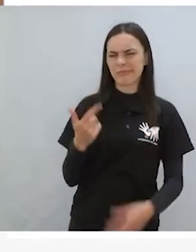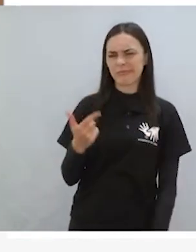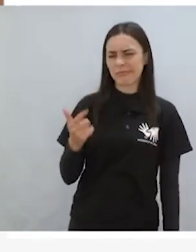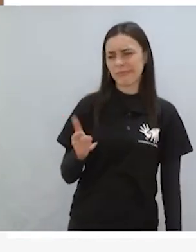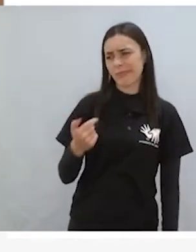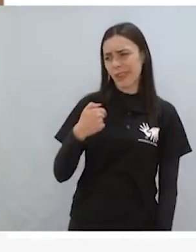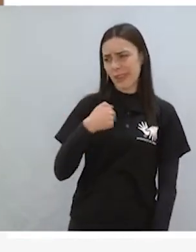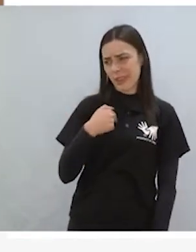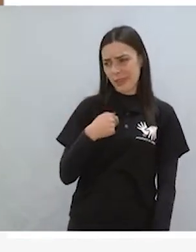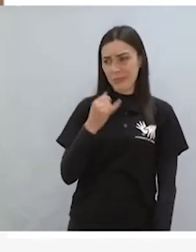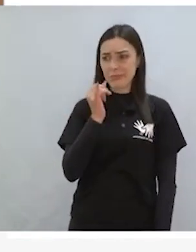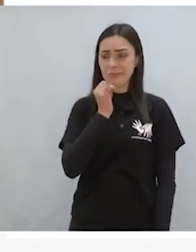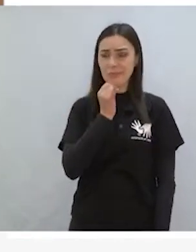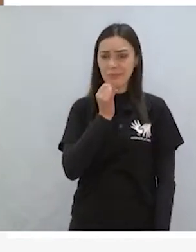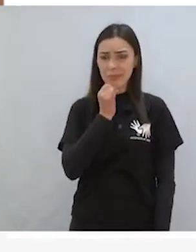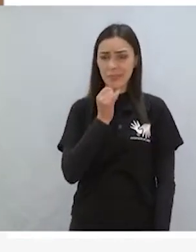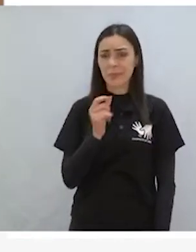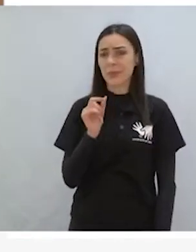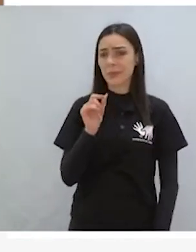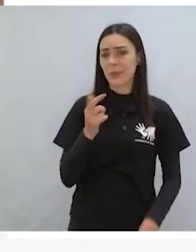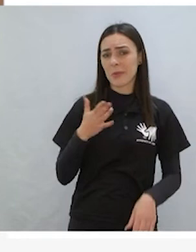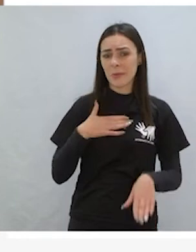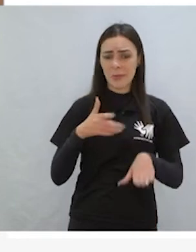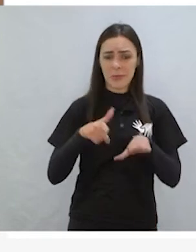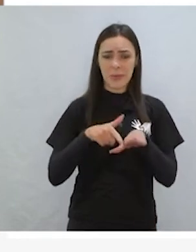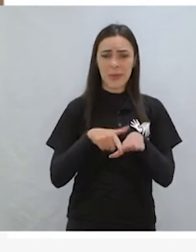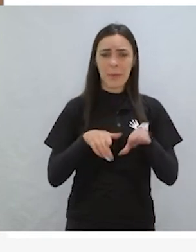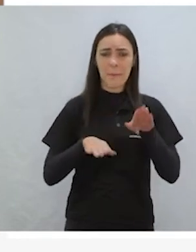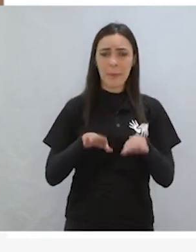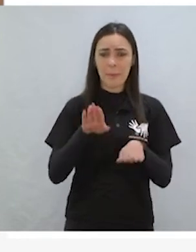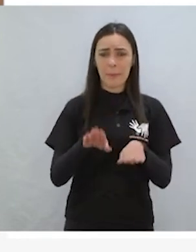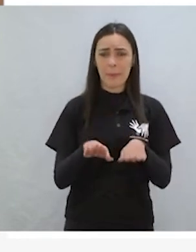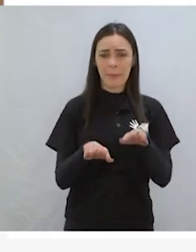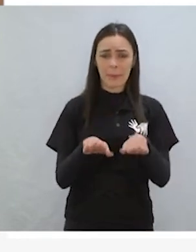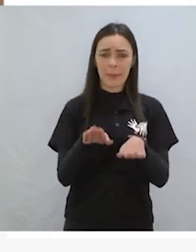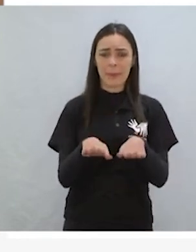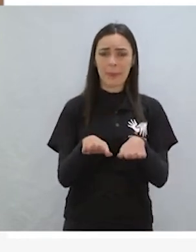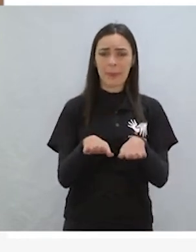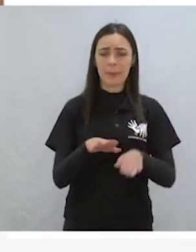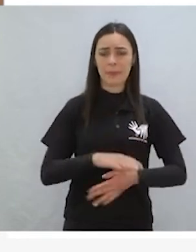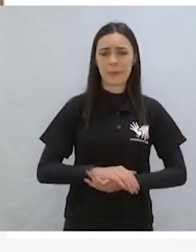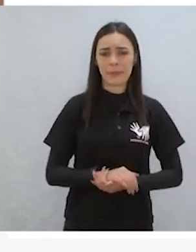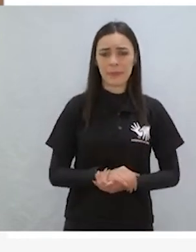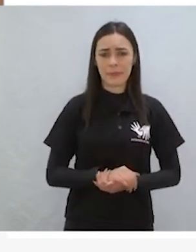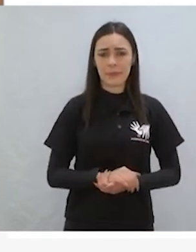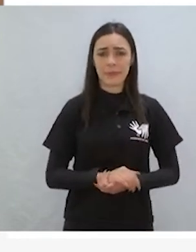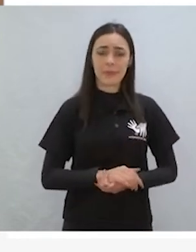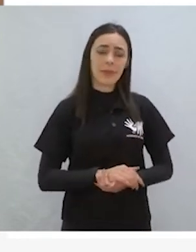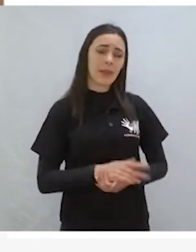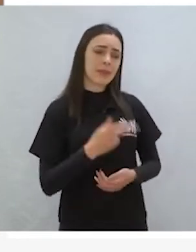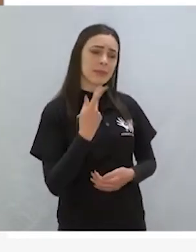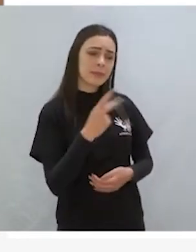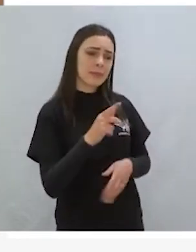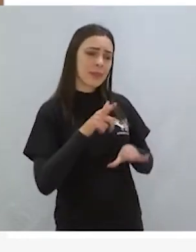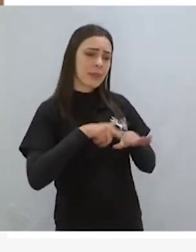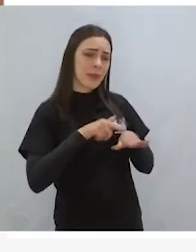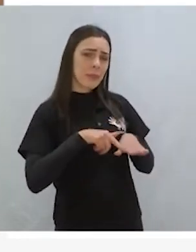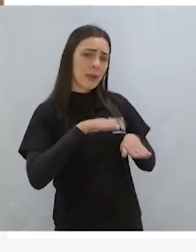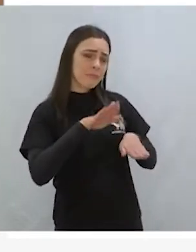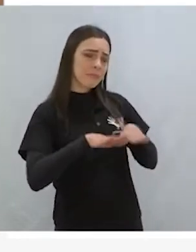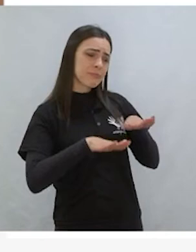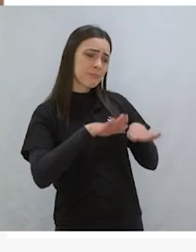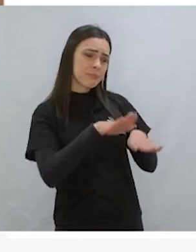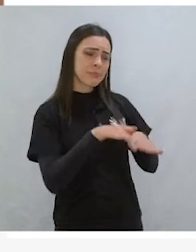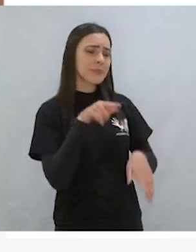é perfeito. Eu, por exemplo, tenho pés chatos. Seus pés podem ser